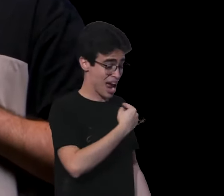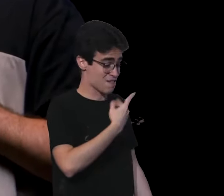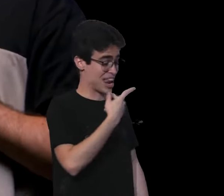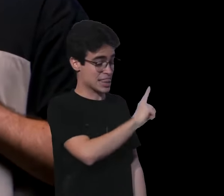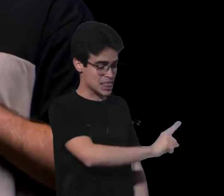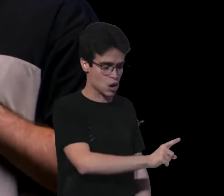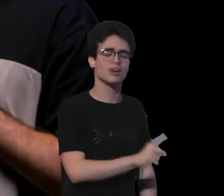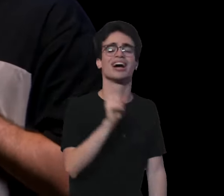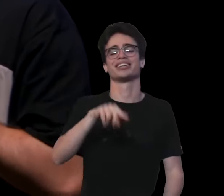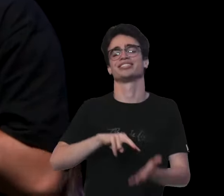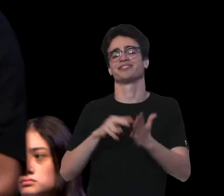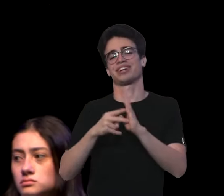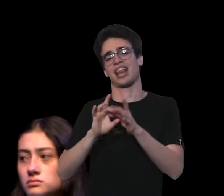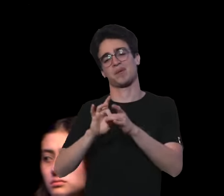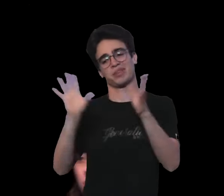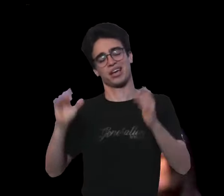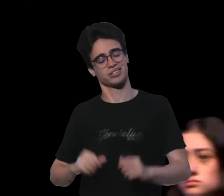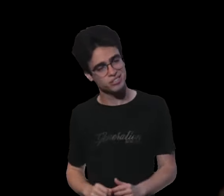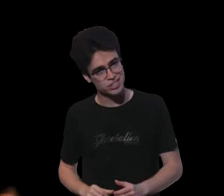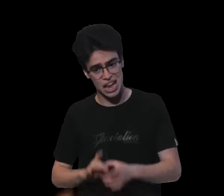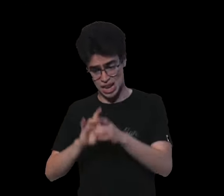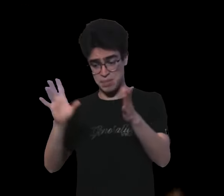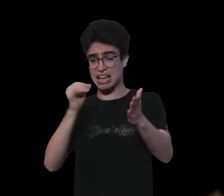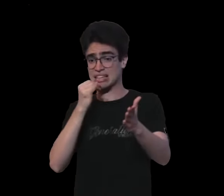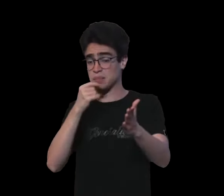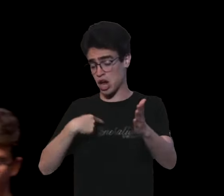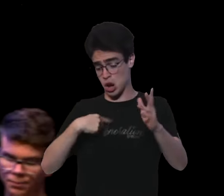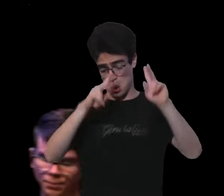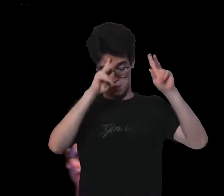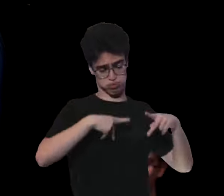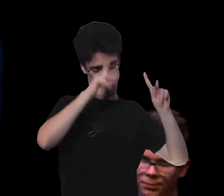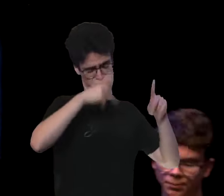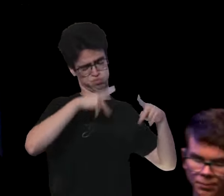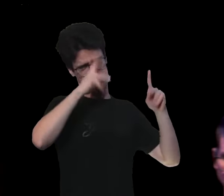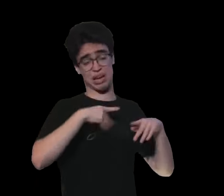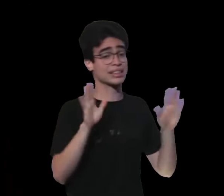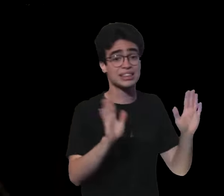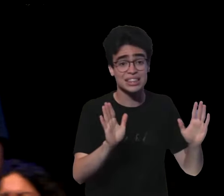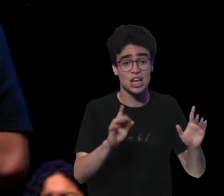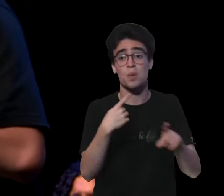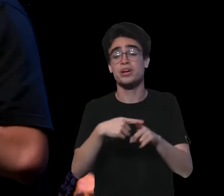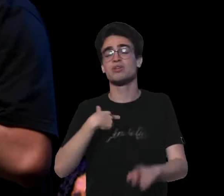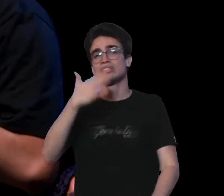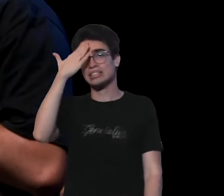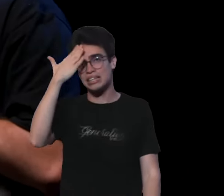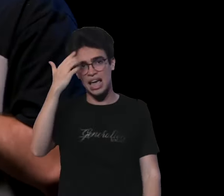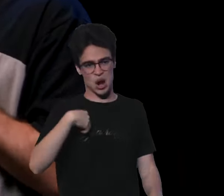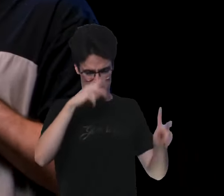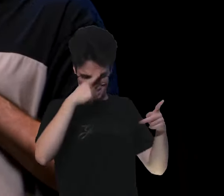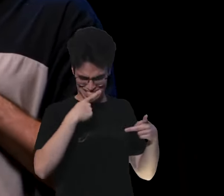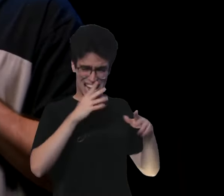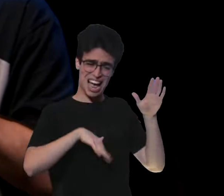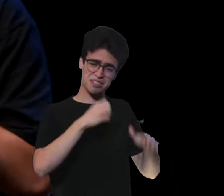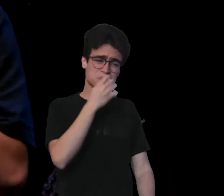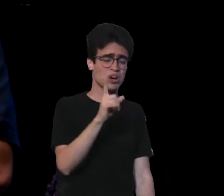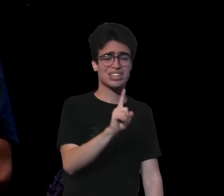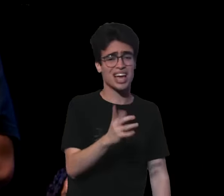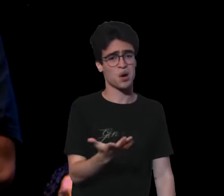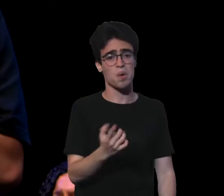liberdade. Liberdade não é você atender todos os seus desejos, é você saber que nem todo desejo é bom. Só